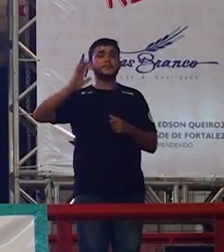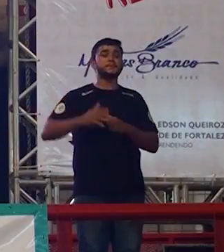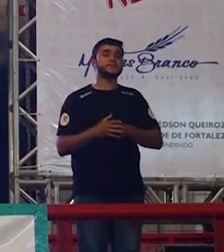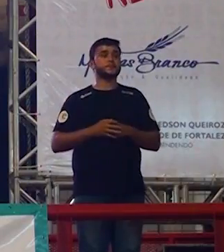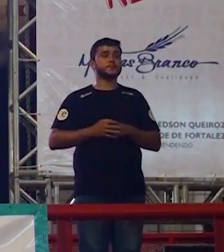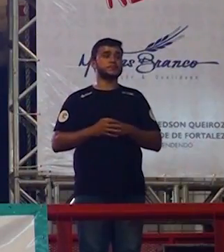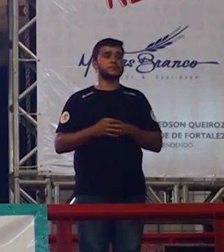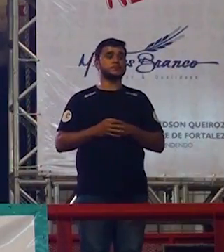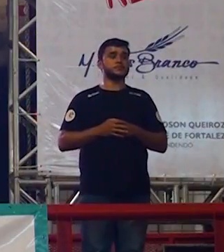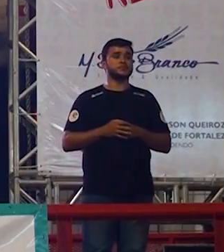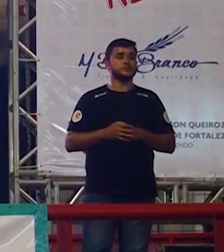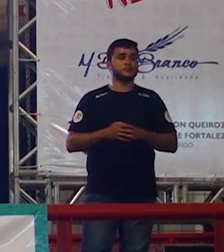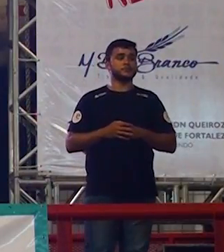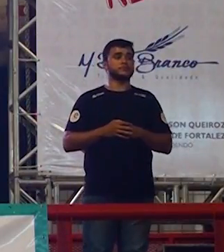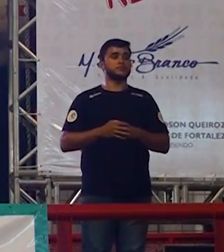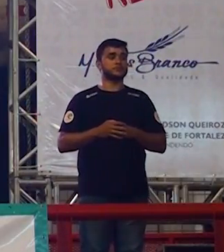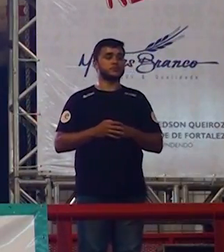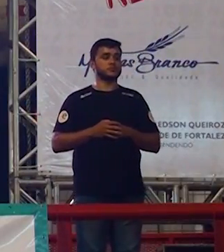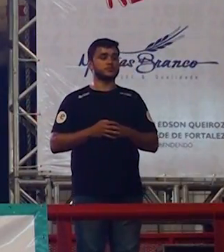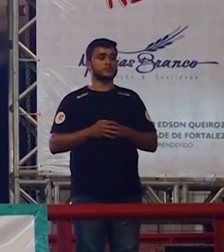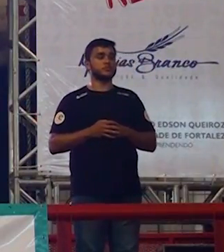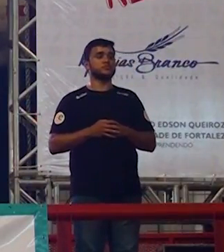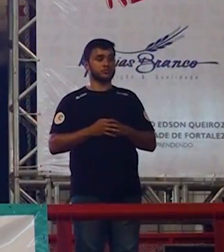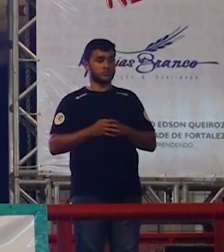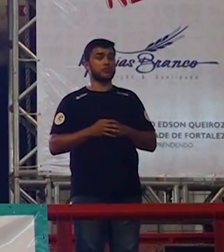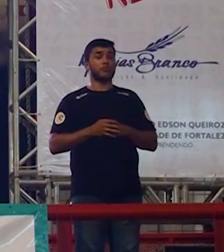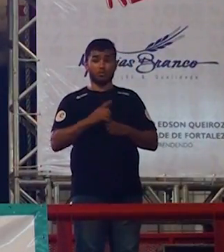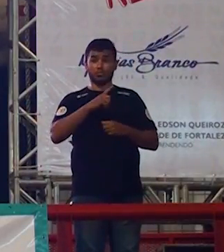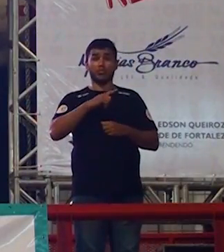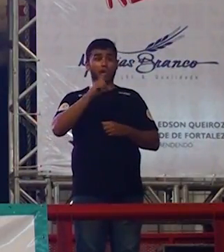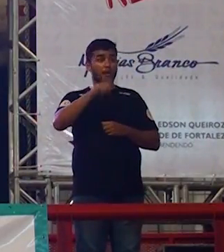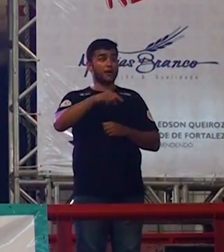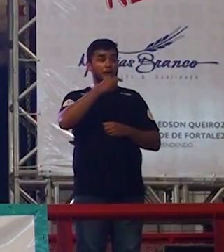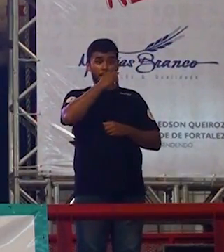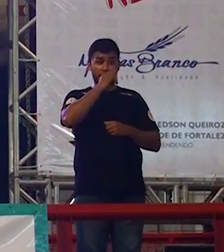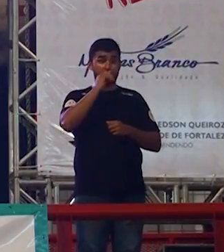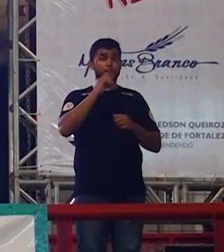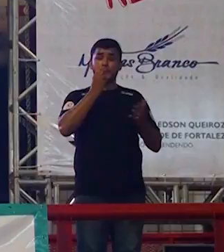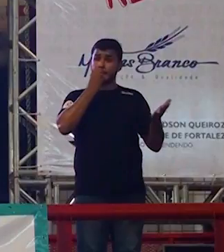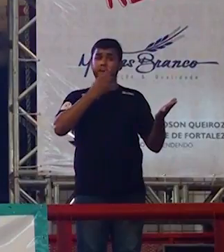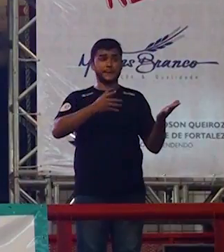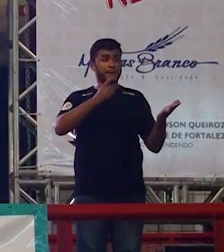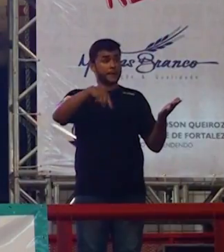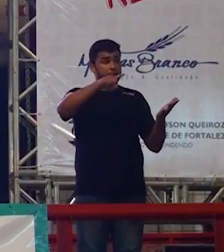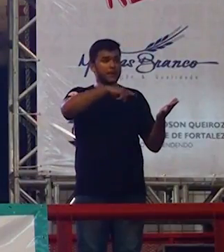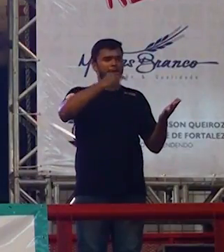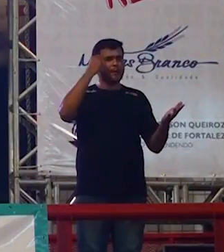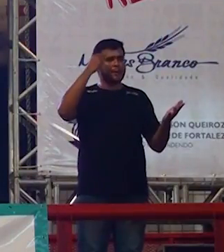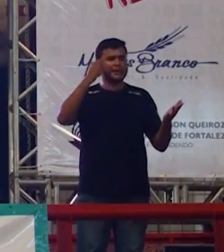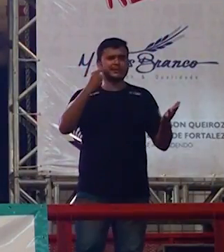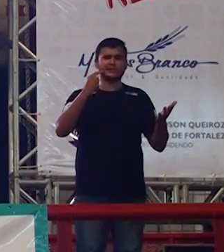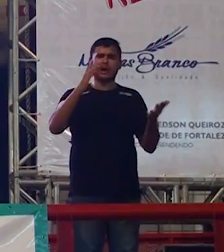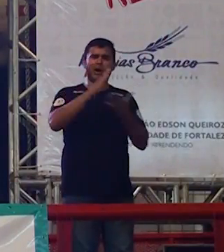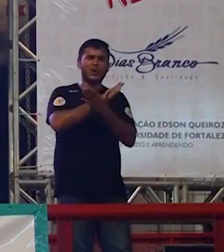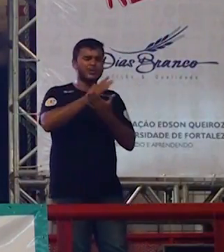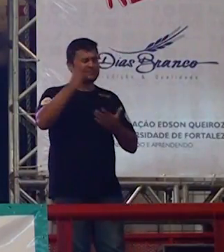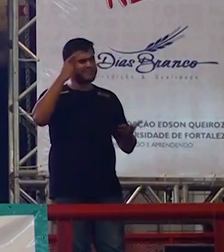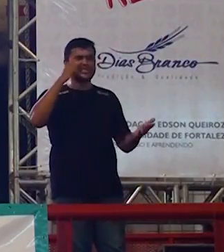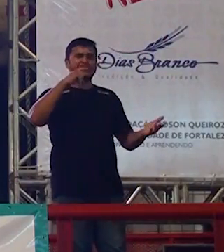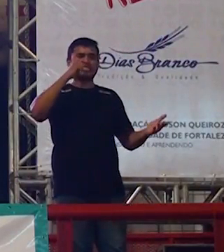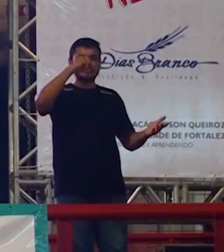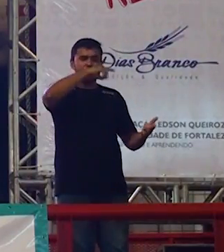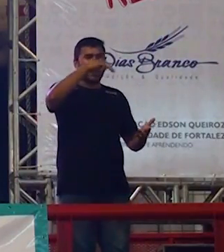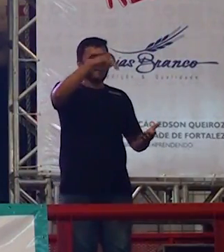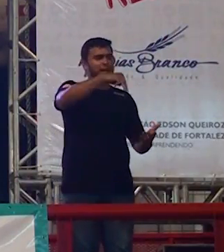mão aí. Olha, grupo de estudo é muito bom, principalmente para aqueles que têm deficiência em alguma